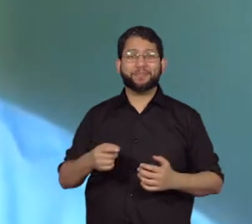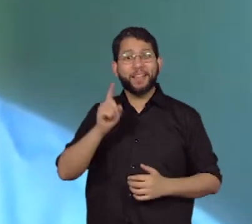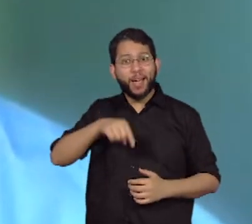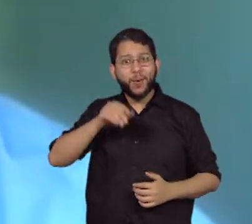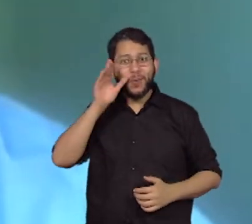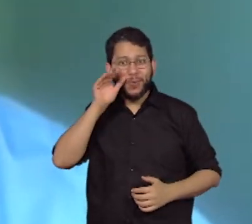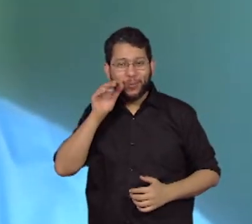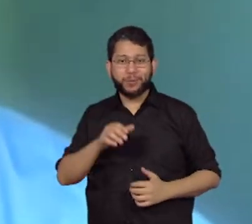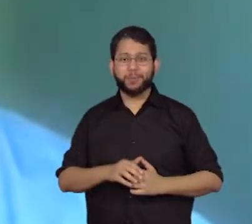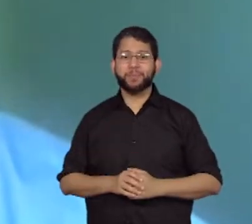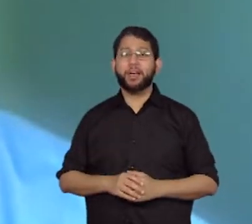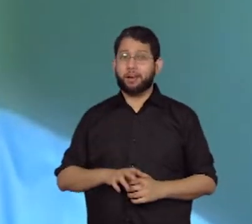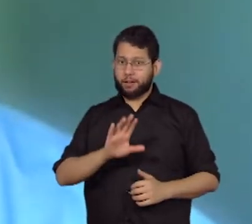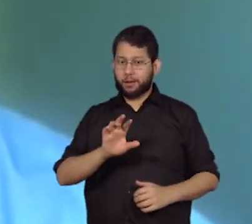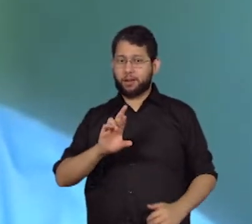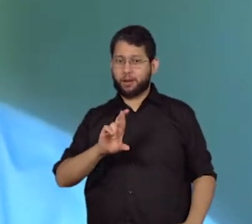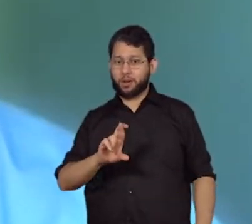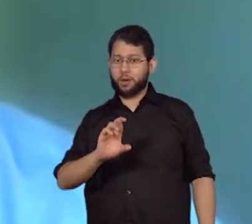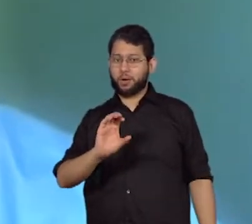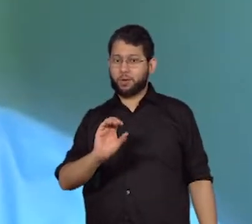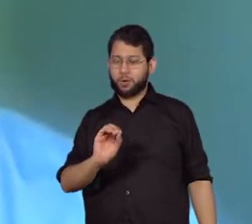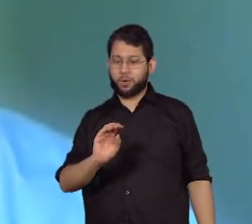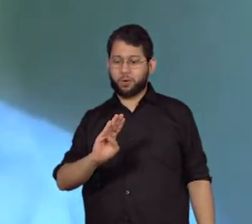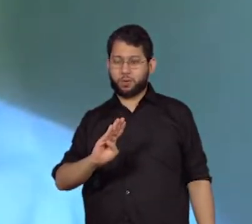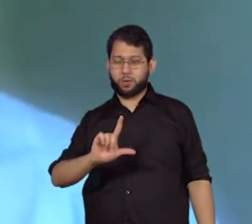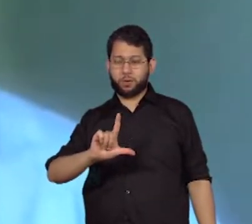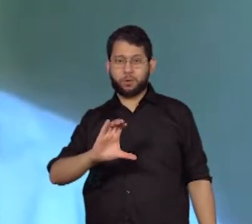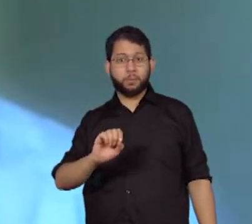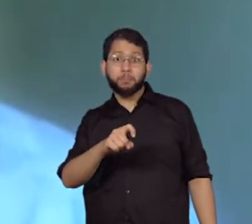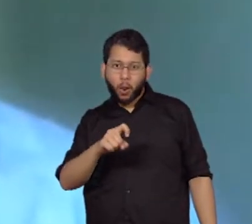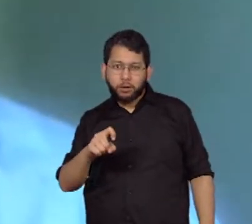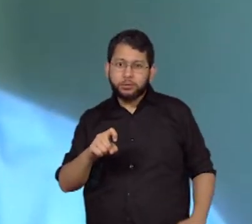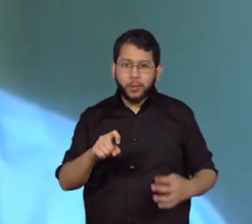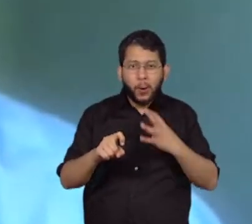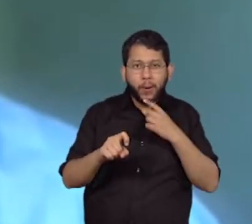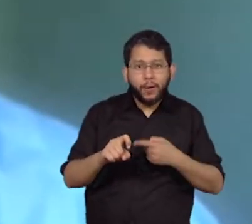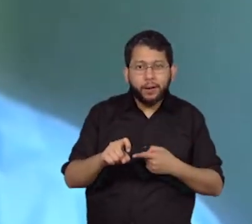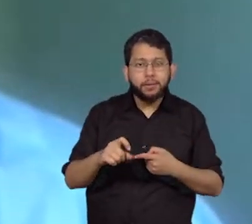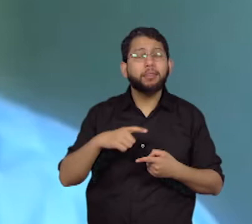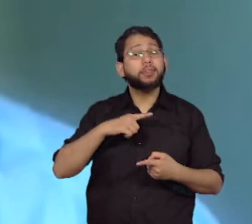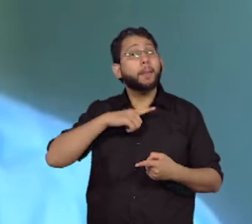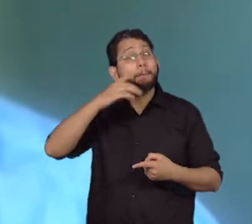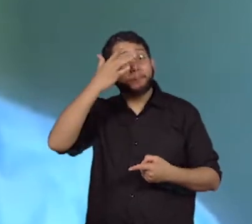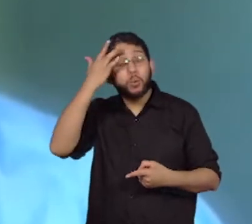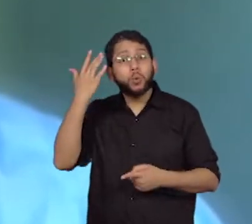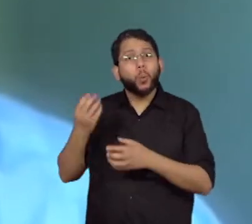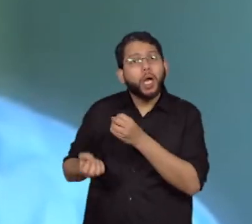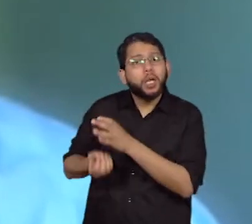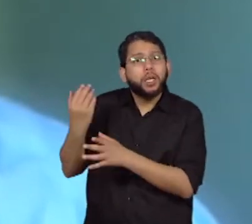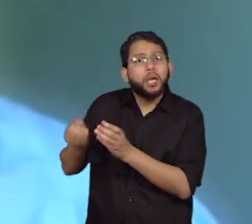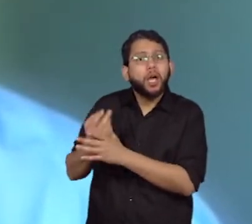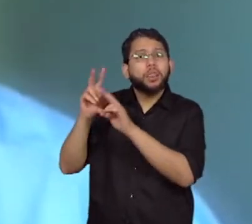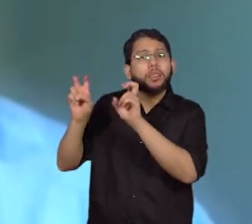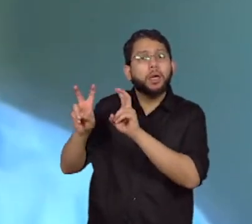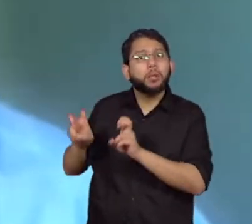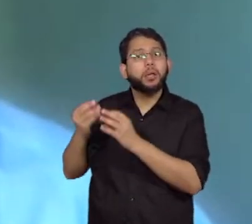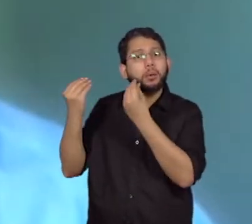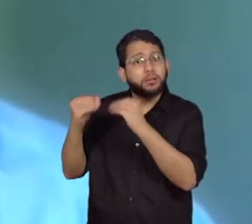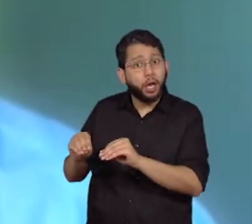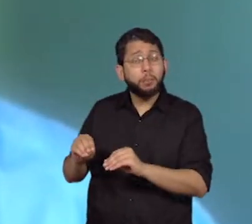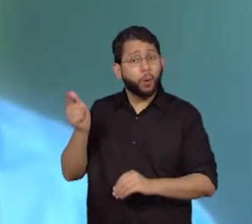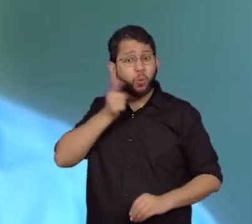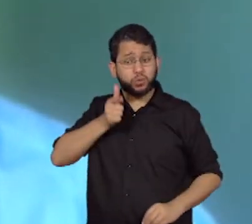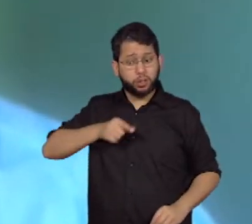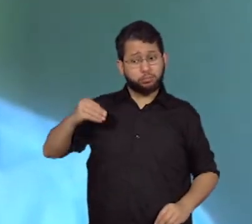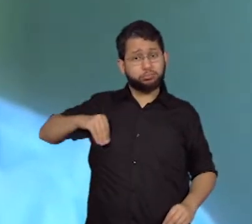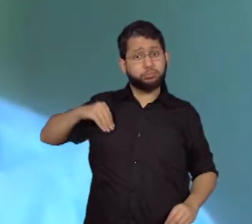né? Roblox, por exemplo. E eu acho muito interessante o Roblox. Tem muita gente produzindo conteúdo dentro do Roblox e ganhando muito